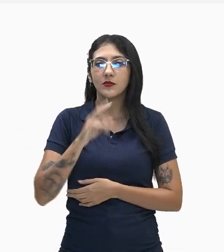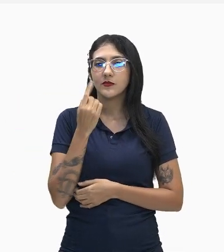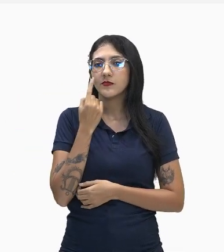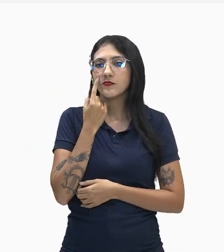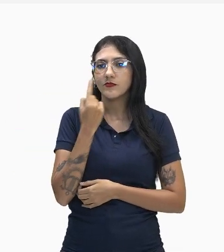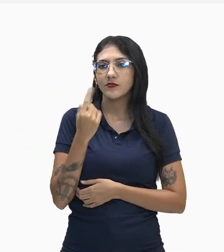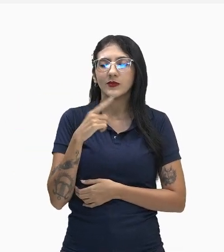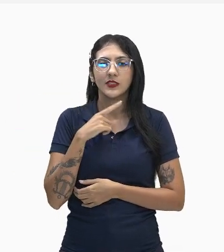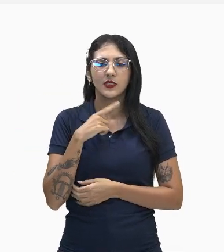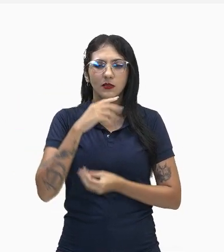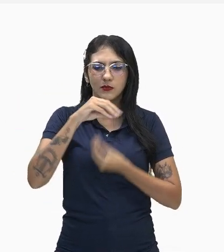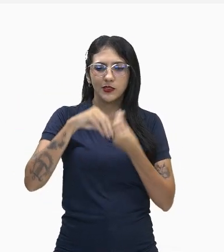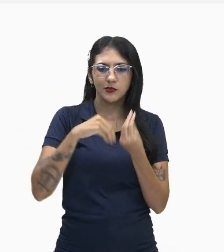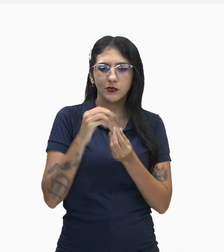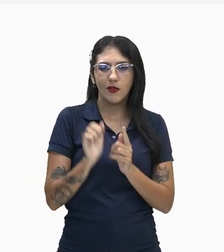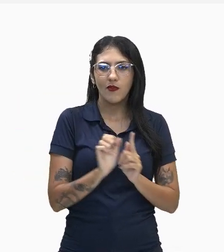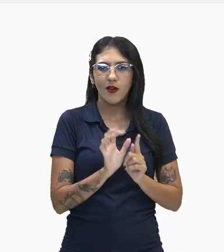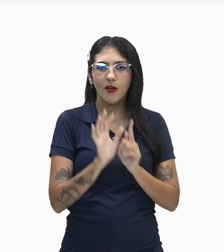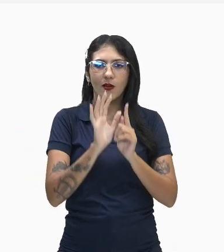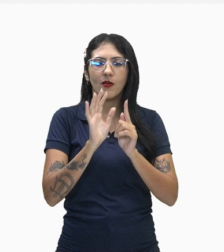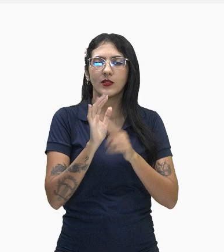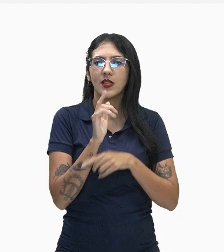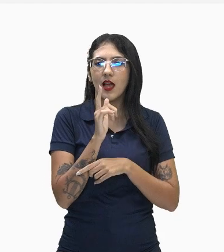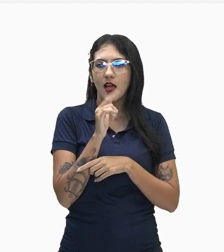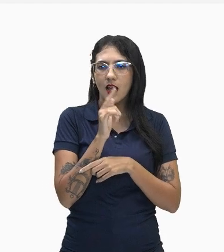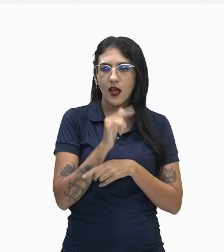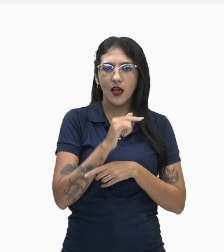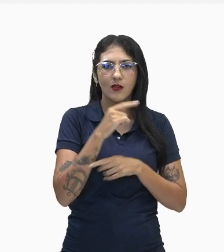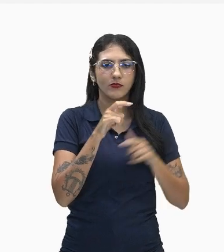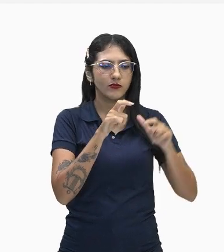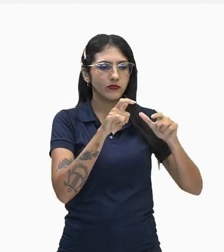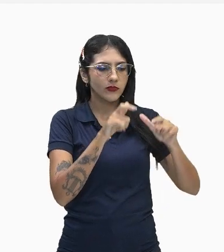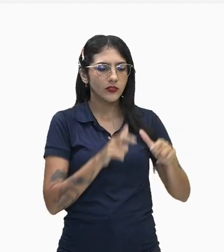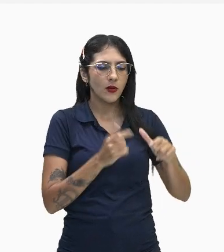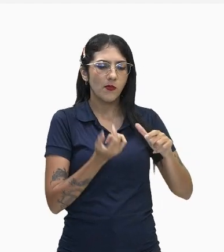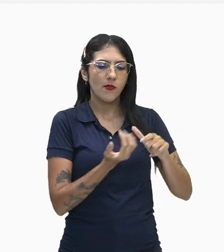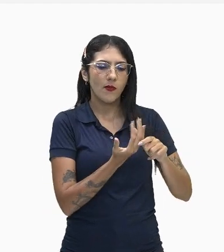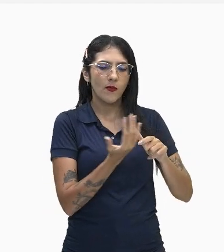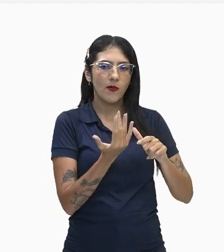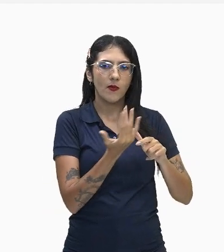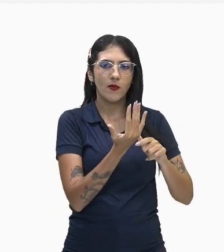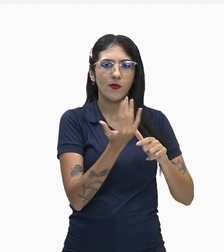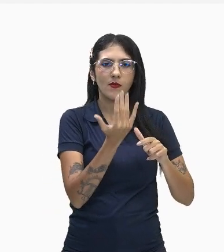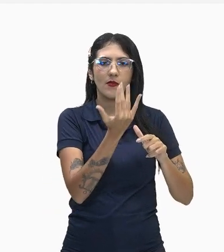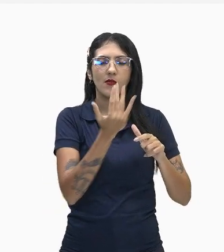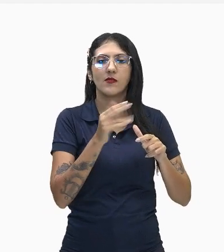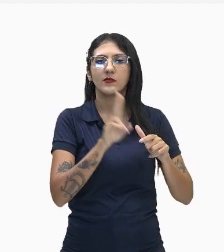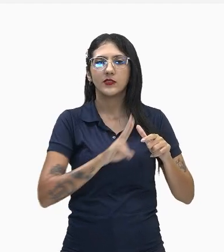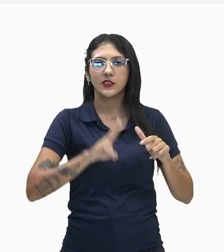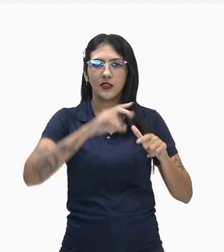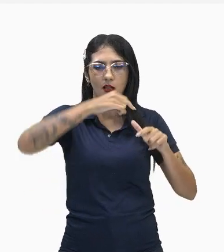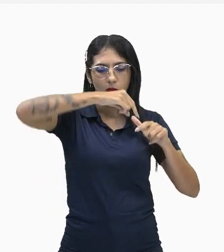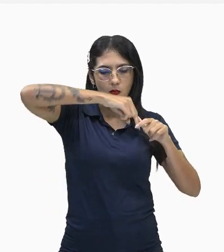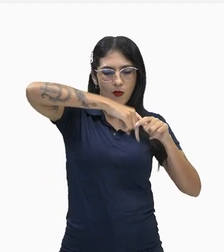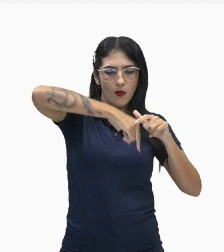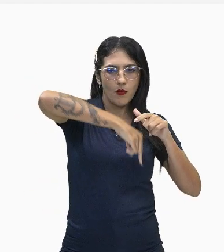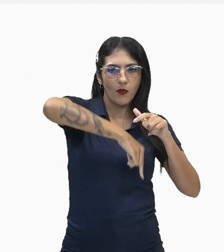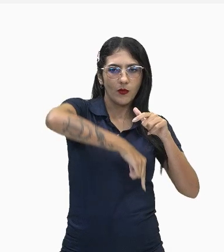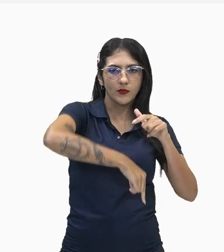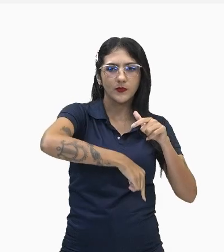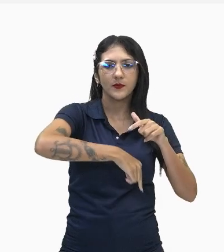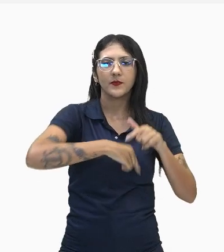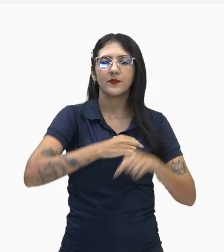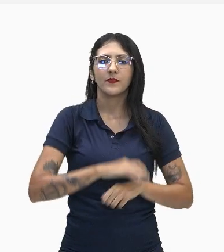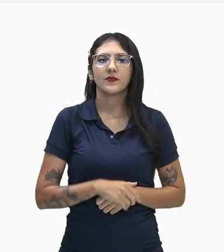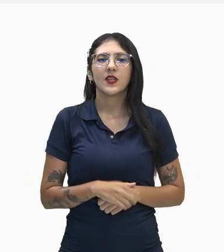mistura de vapor de água que é coletada do reservatório geotérmico por meio de um poço subterrâneo, vai passar